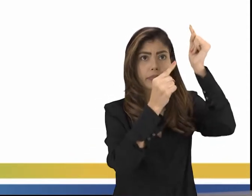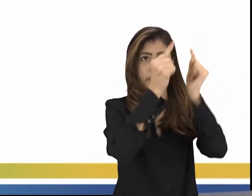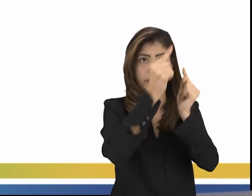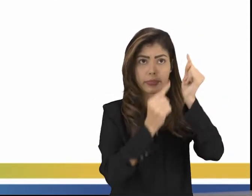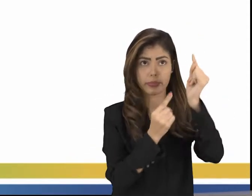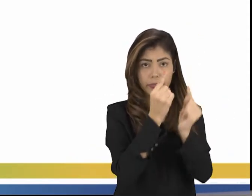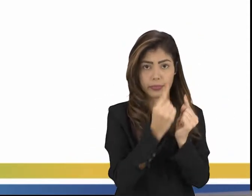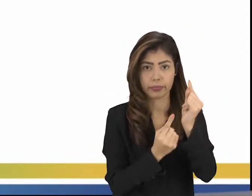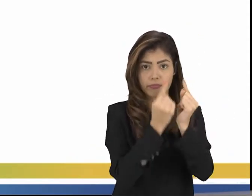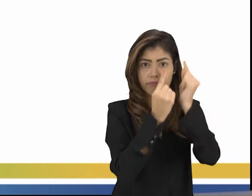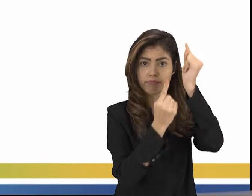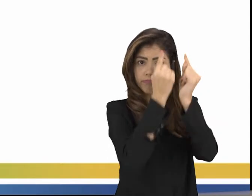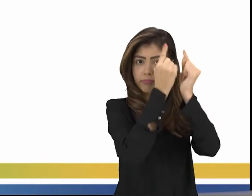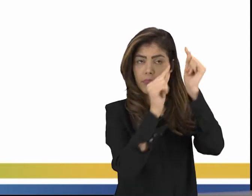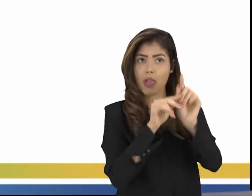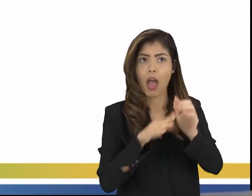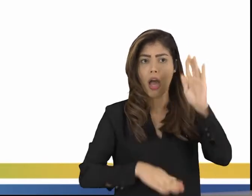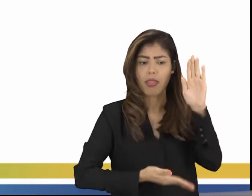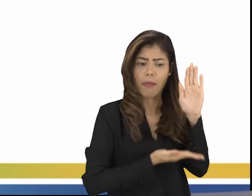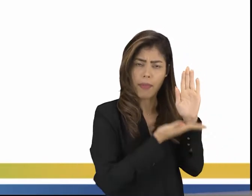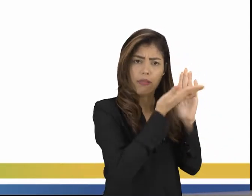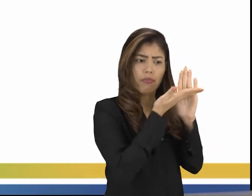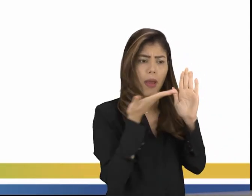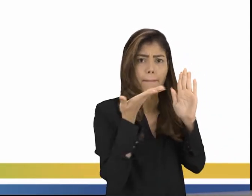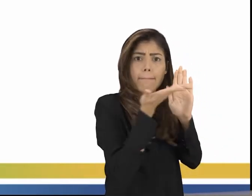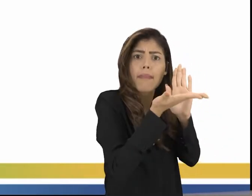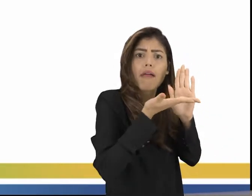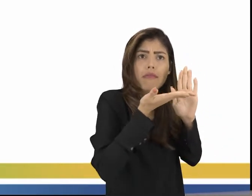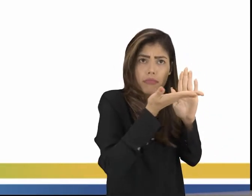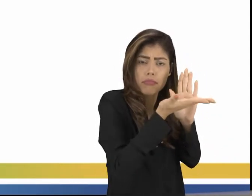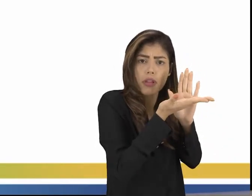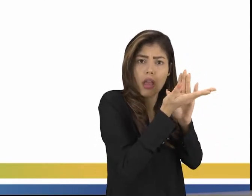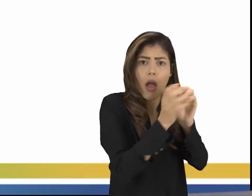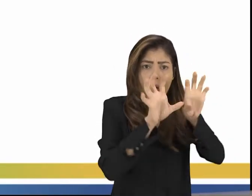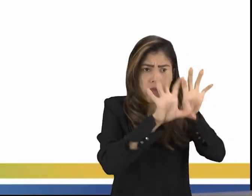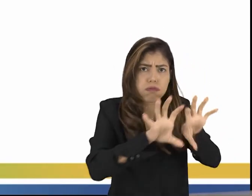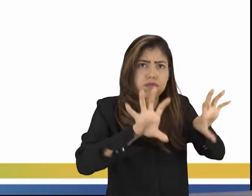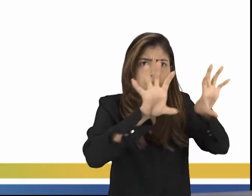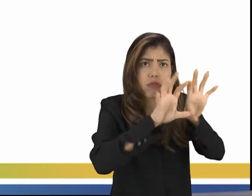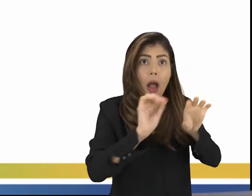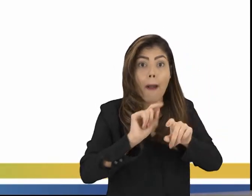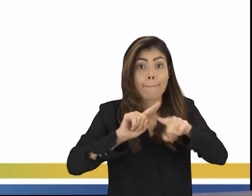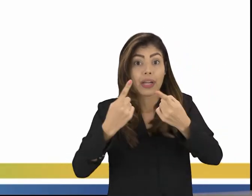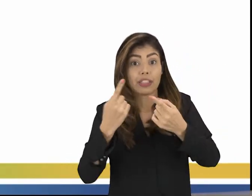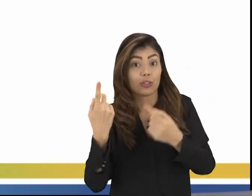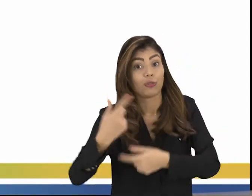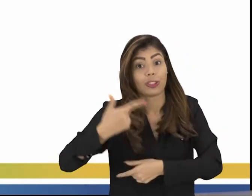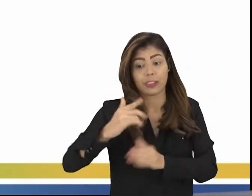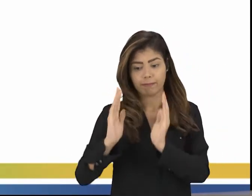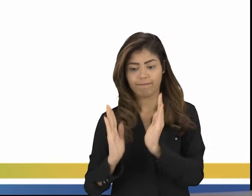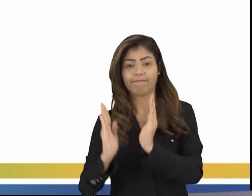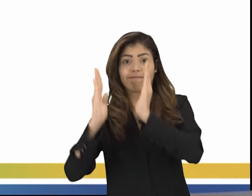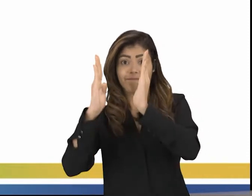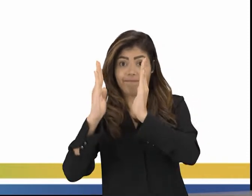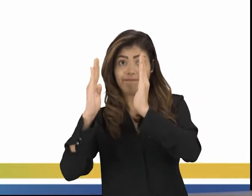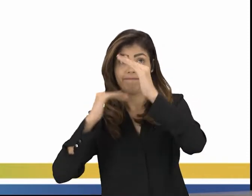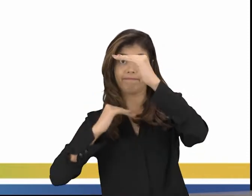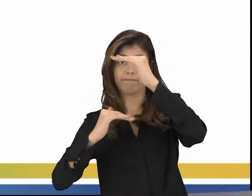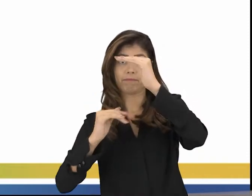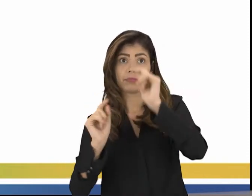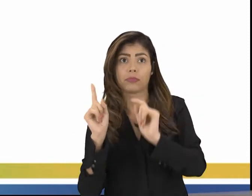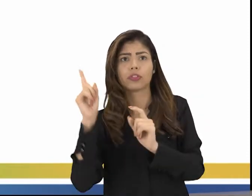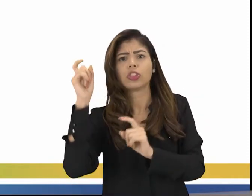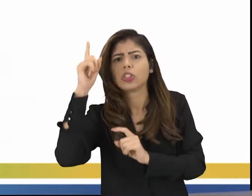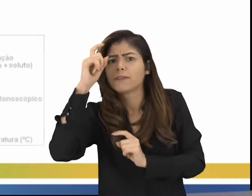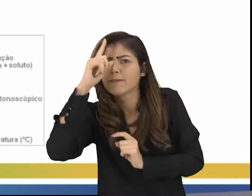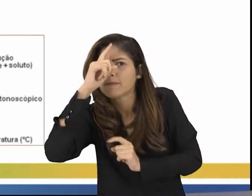seu tempo, à sua velocidade, na temperatura que se encontra, para o estado de vapor. Mas no segundo frasco eu tenho uma solução, o que